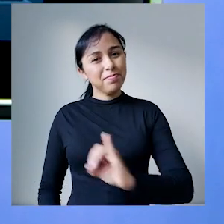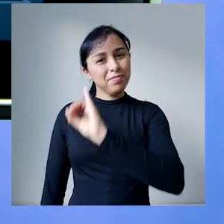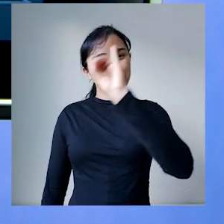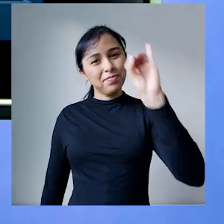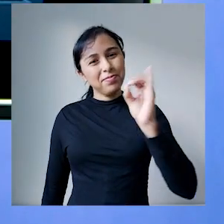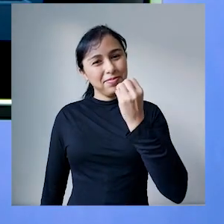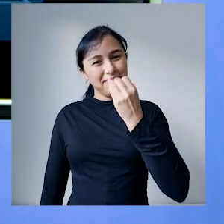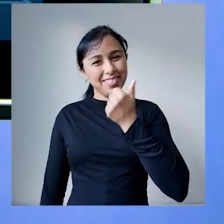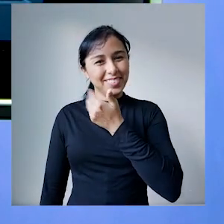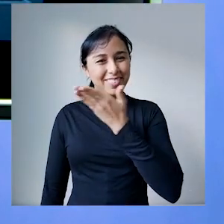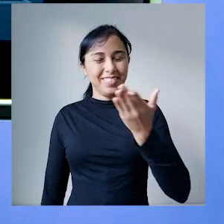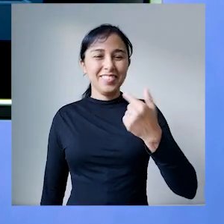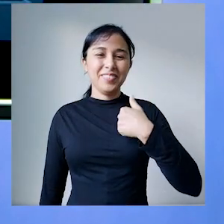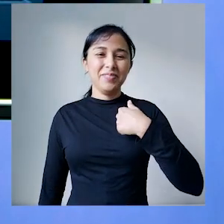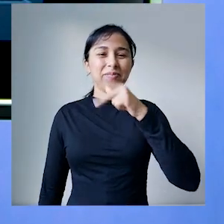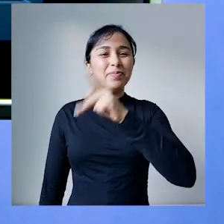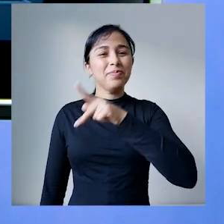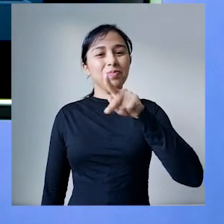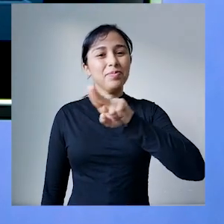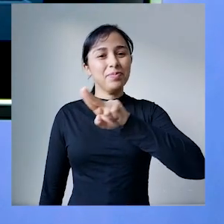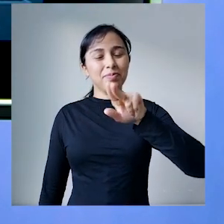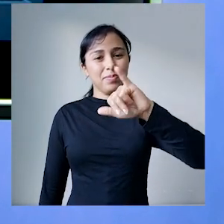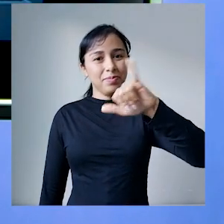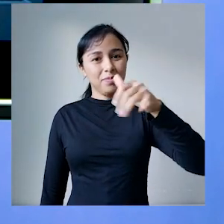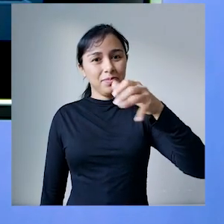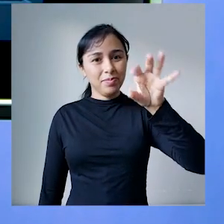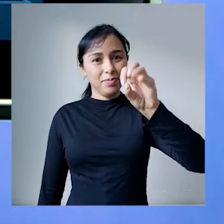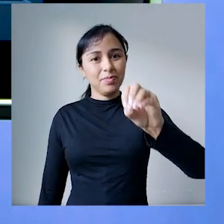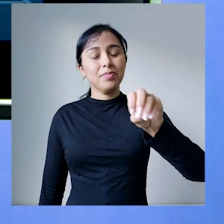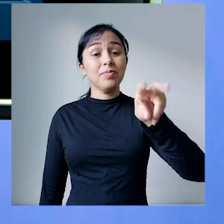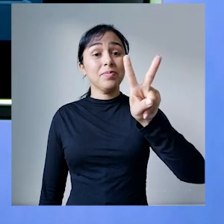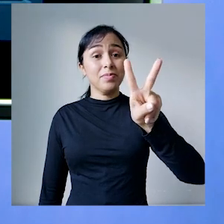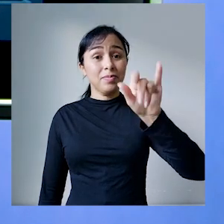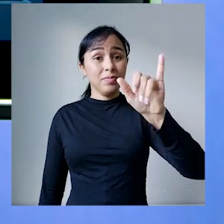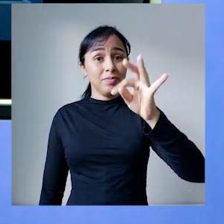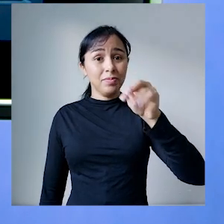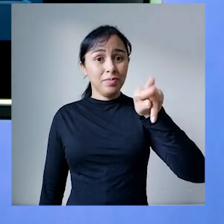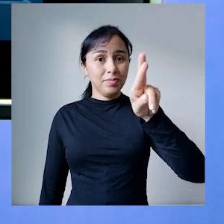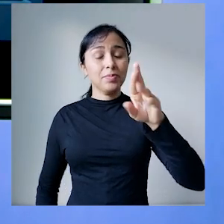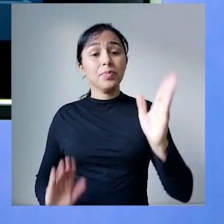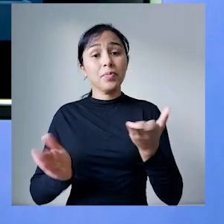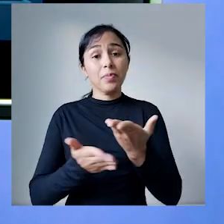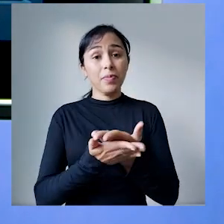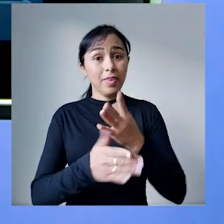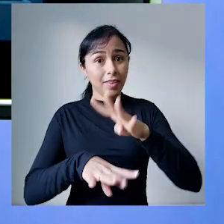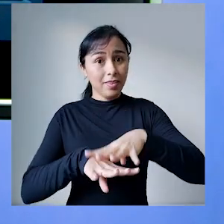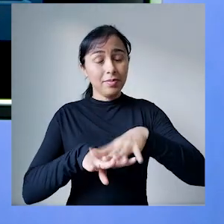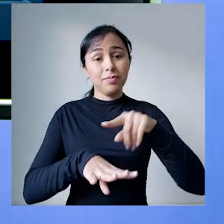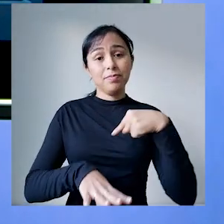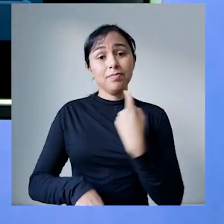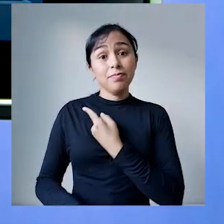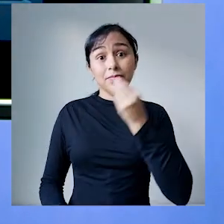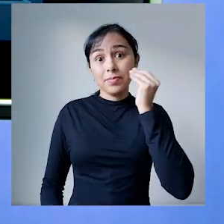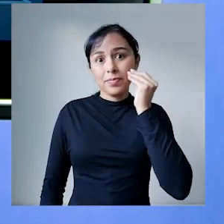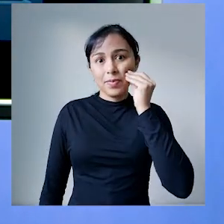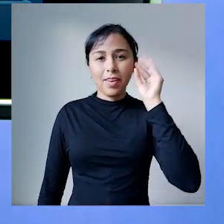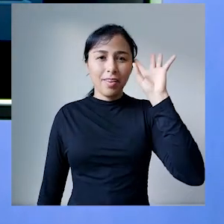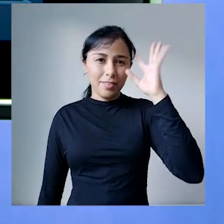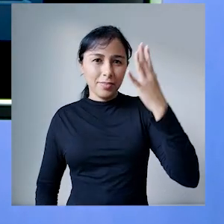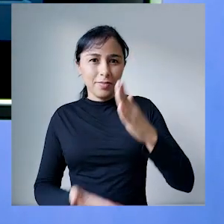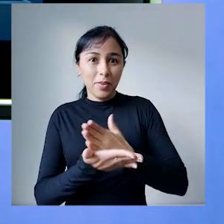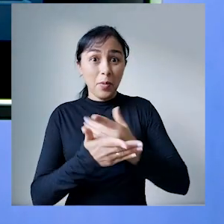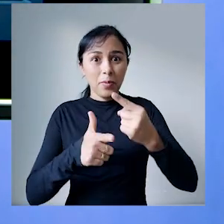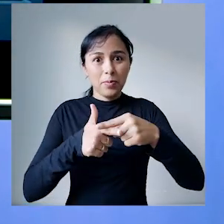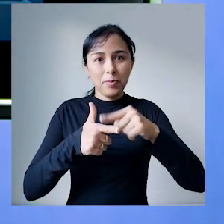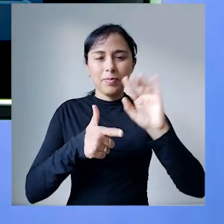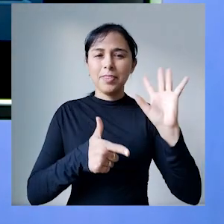E aí pessoal, tudo bem? Eu sou o professor João Vitor e na aula de hoje a gente vai tentar resolver muitos dos problemas que